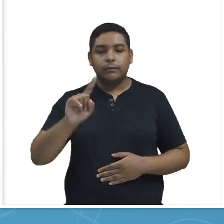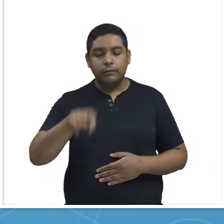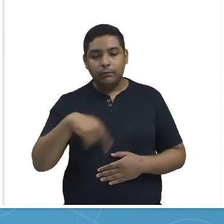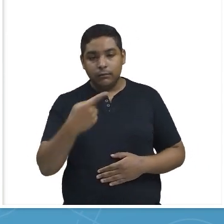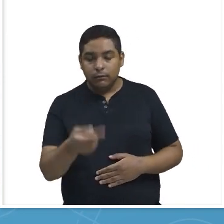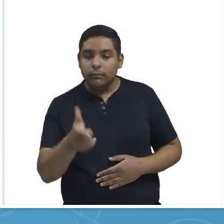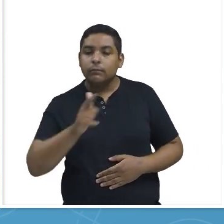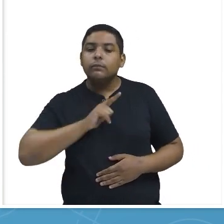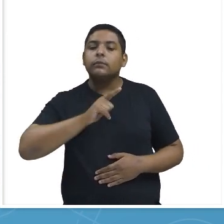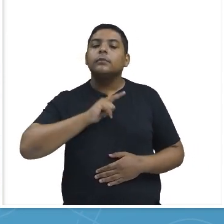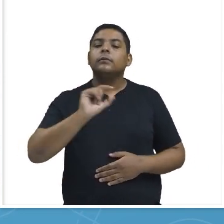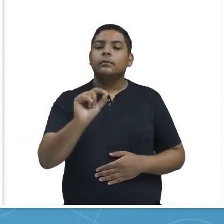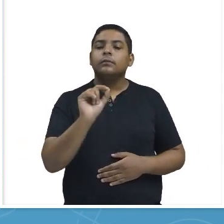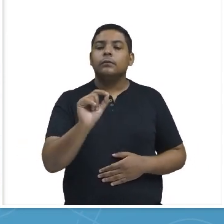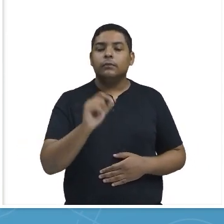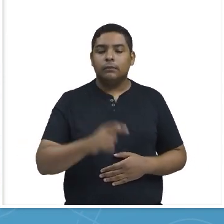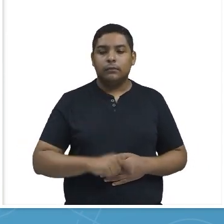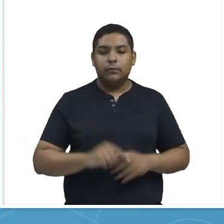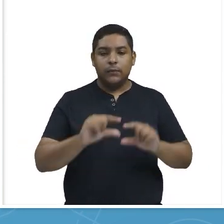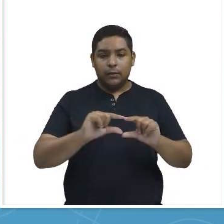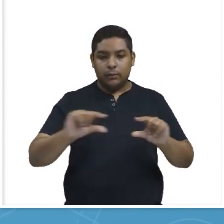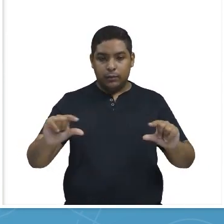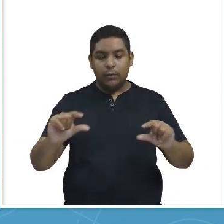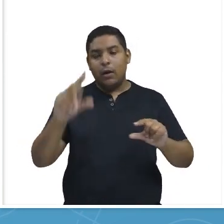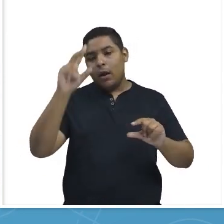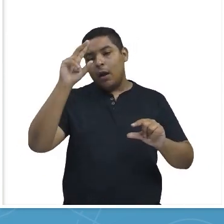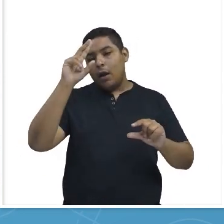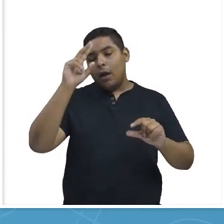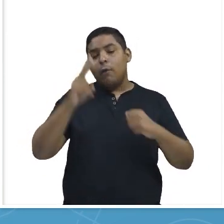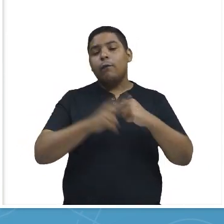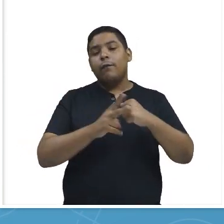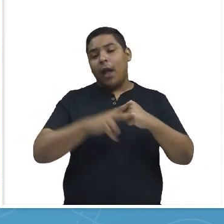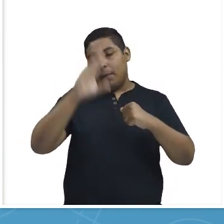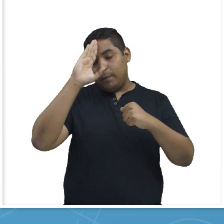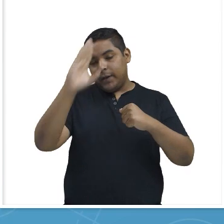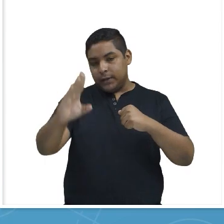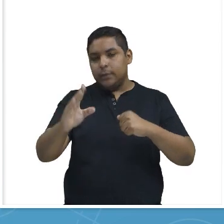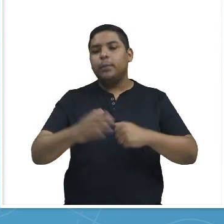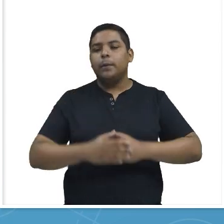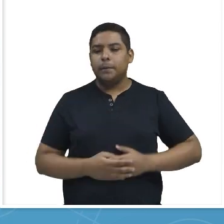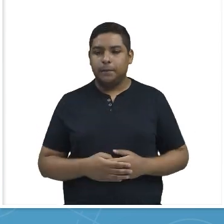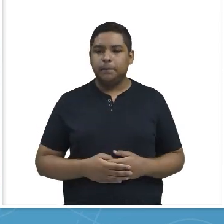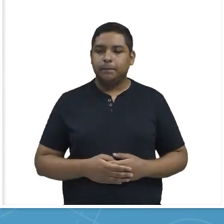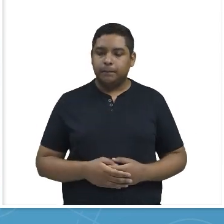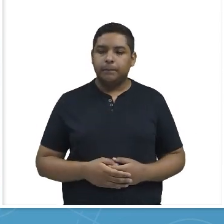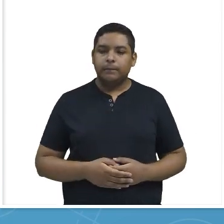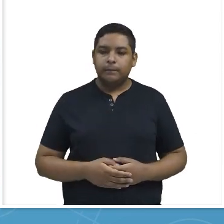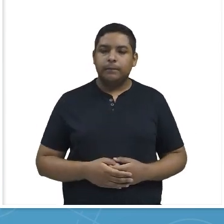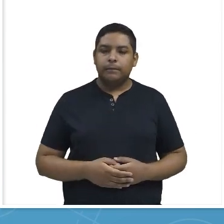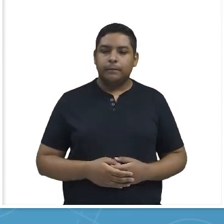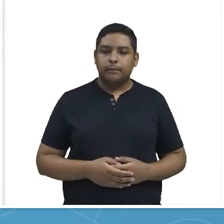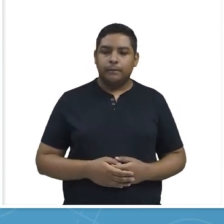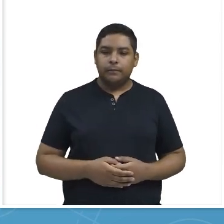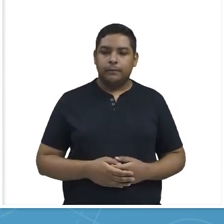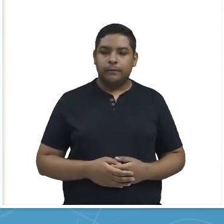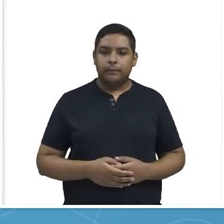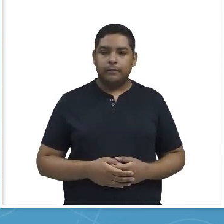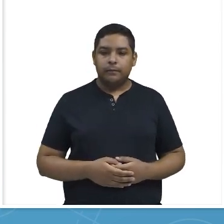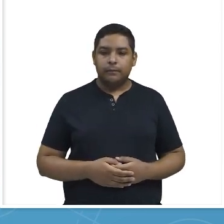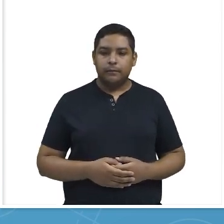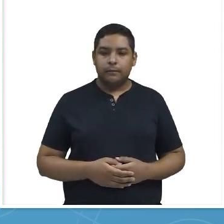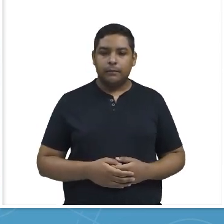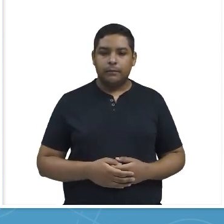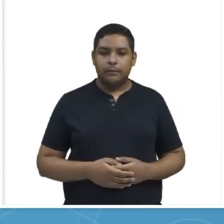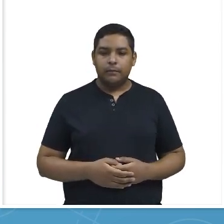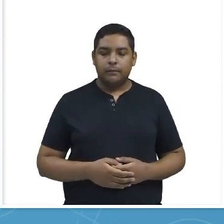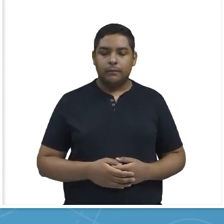depois, seguindo os elementos, nós temos quem? O verbo principal. Recite a poem. Então, você vai recitar um